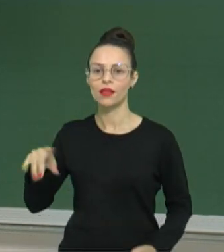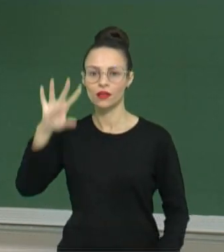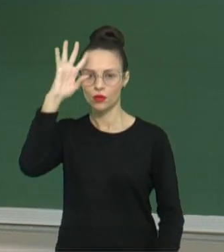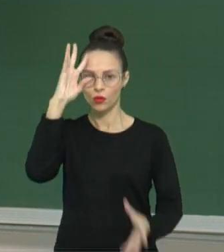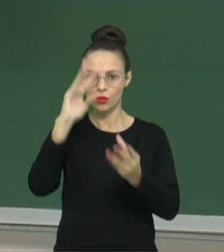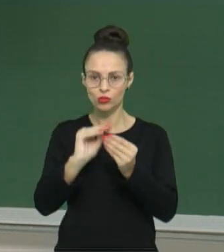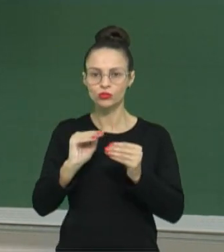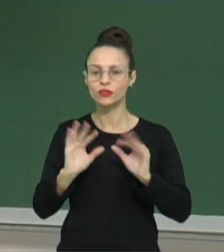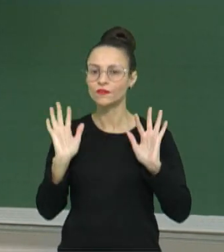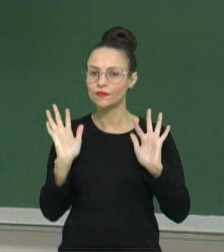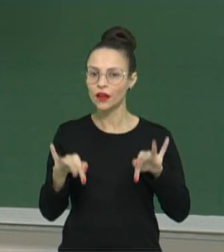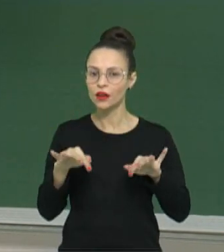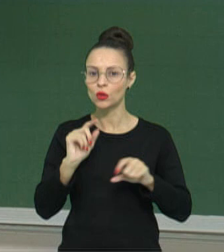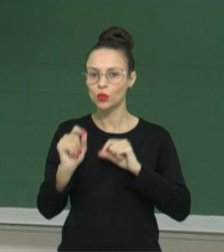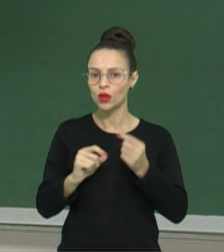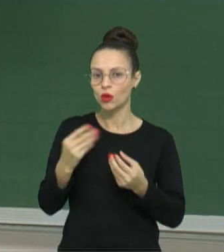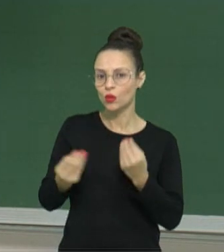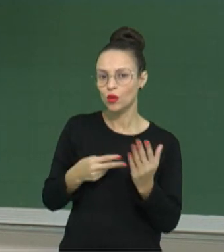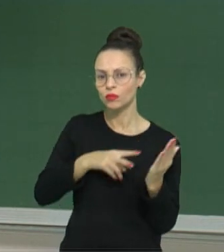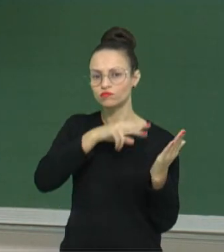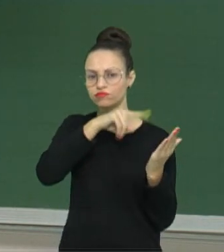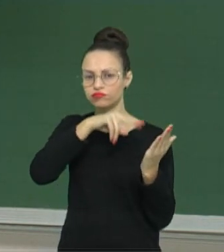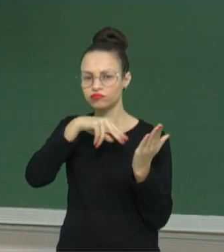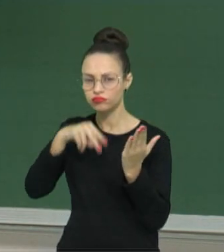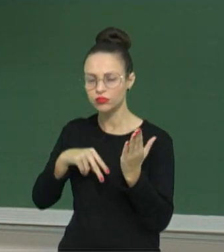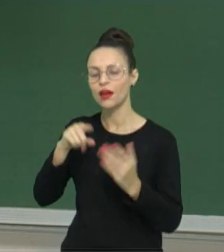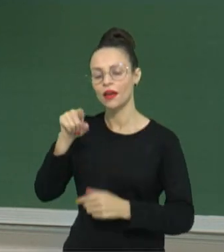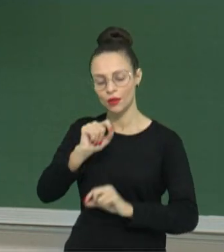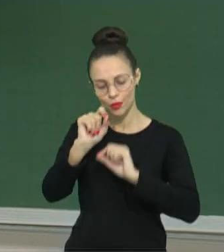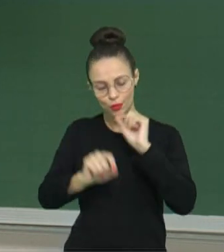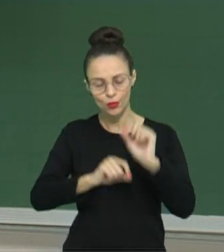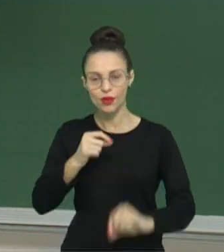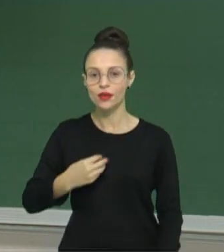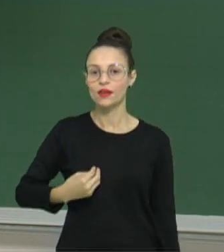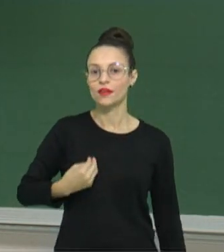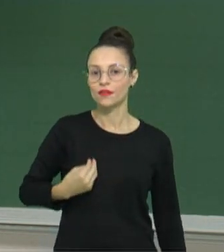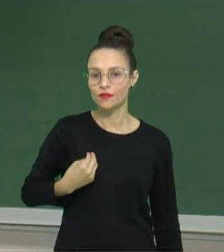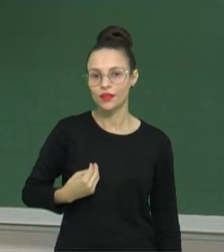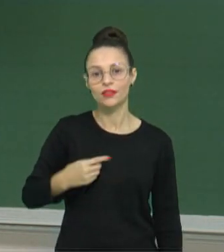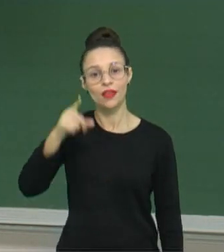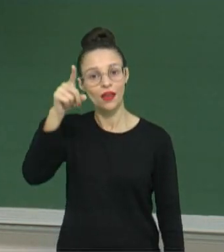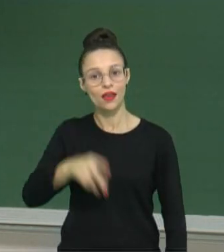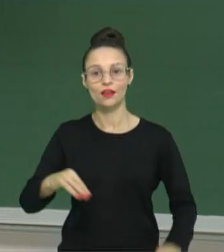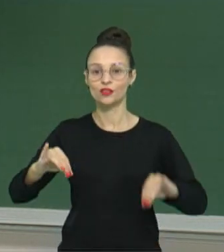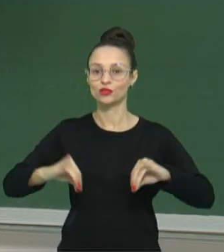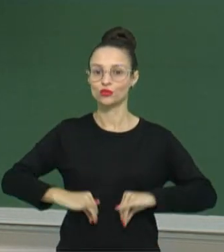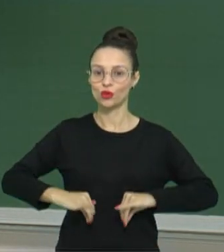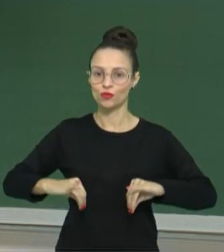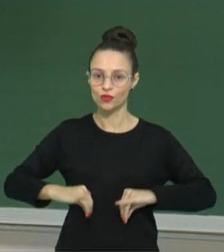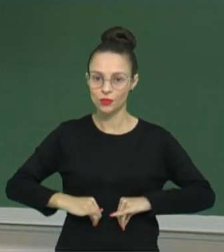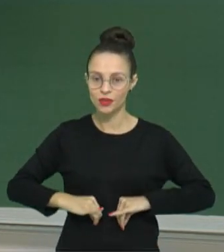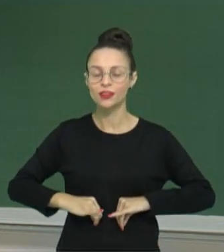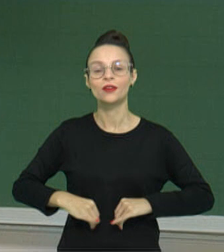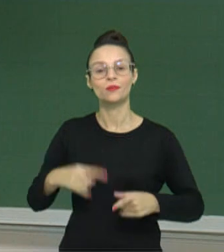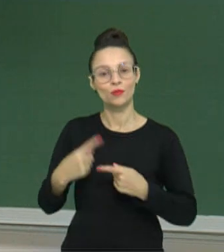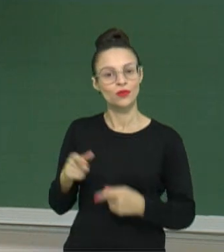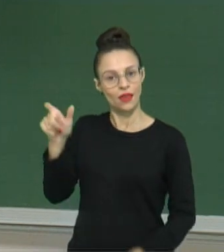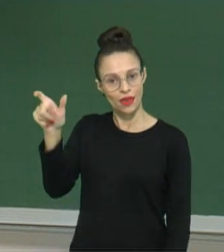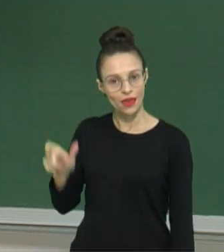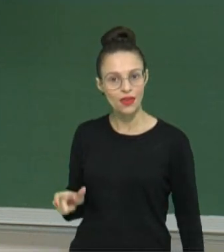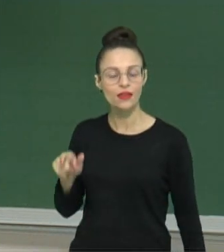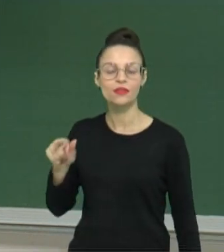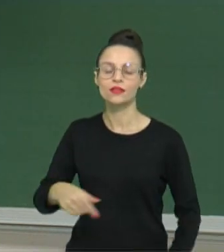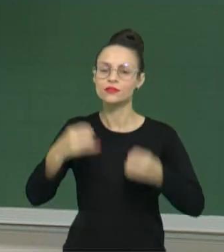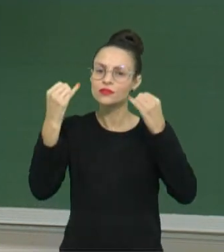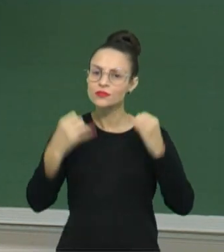você poderia chegar através de ler tudo aquilo é de que a vida é sofrimento, porque Schopenhauer diz que a essência